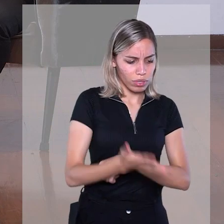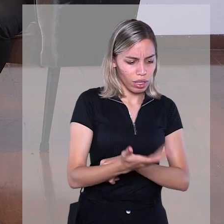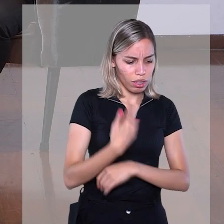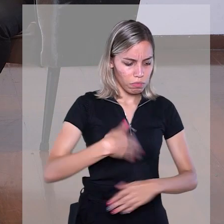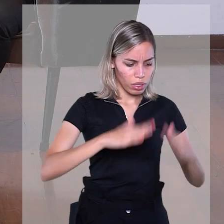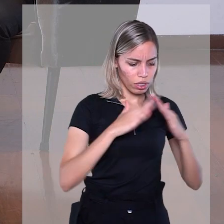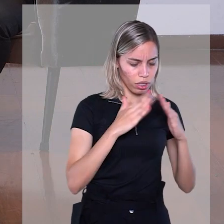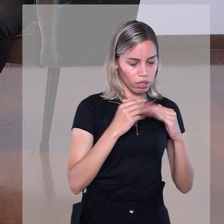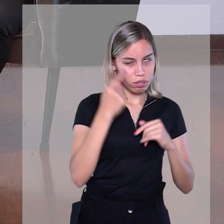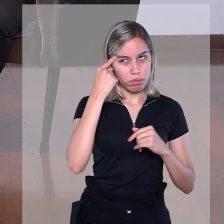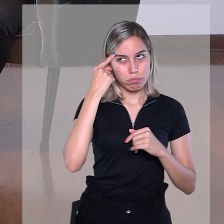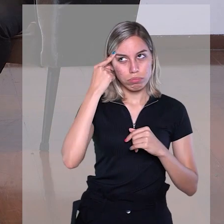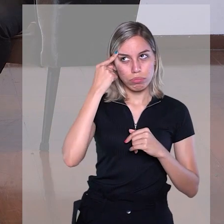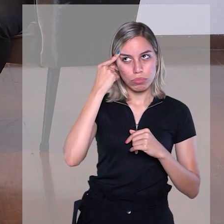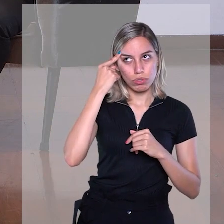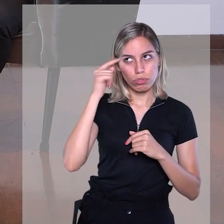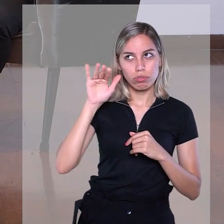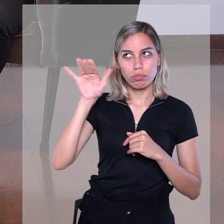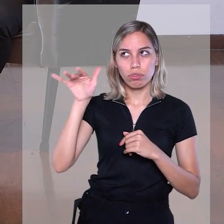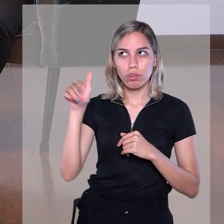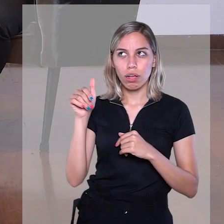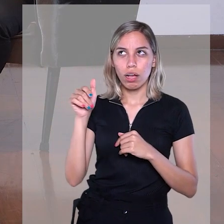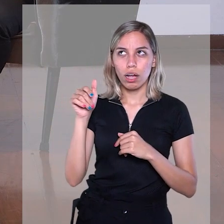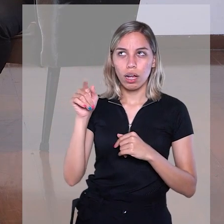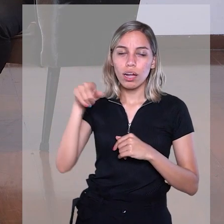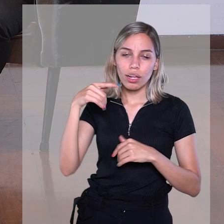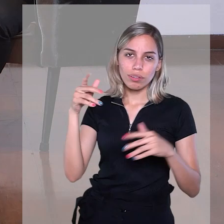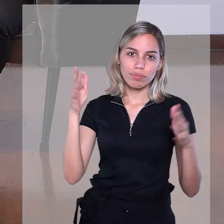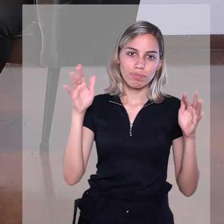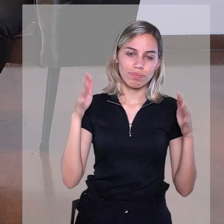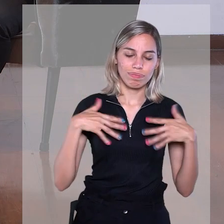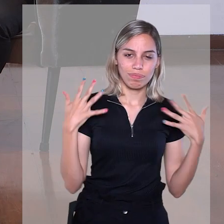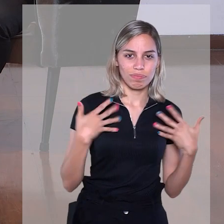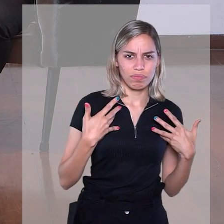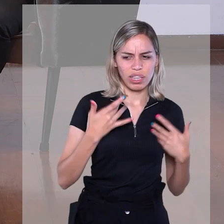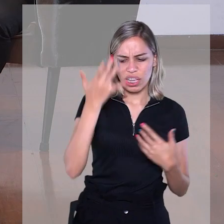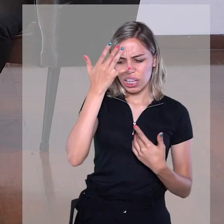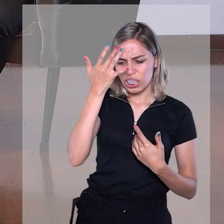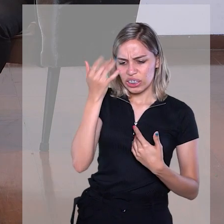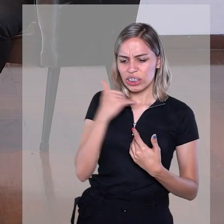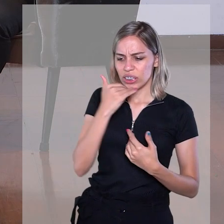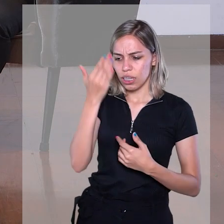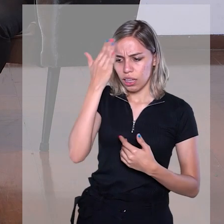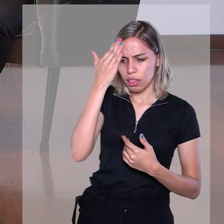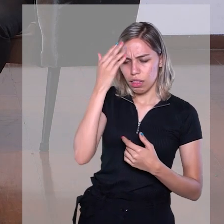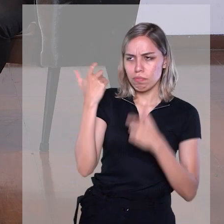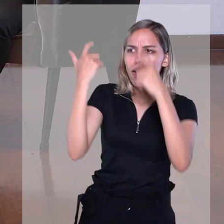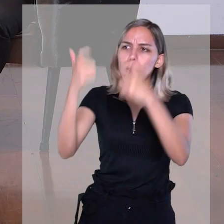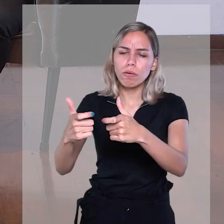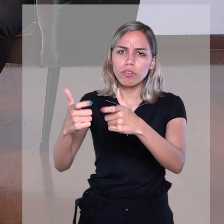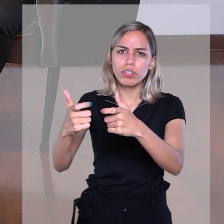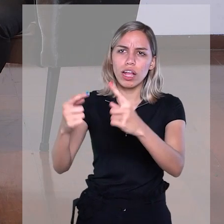ninguém sabe onde fica. Quer dizer, o vento sabe, porque é lá que ele faz a curva e volta a ser raiz fincada